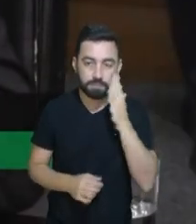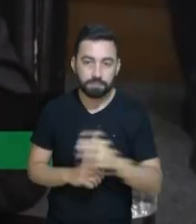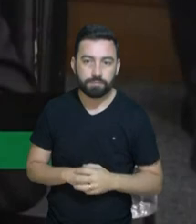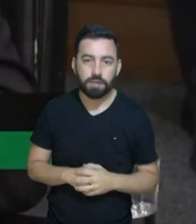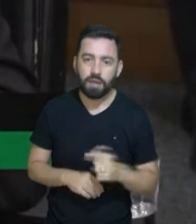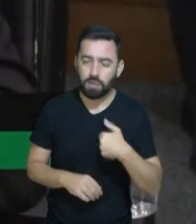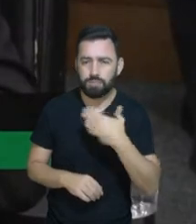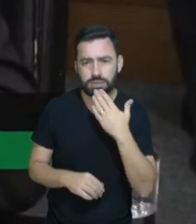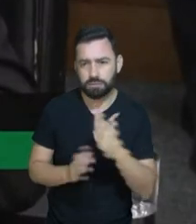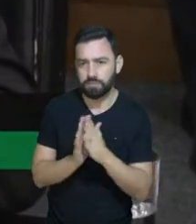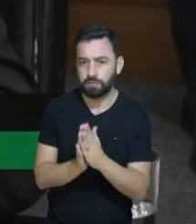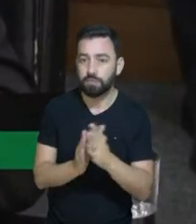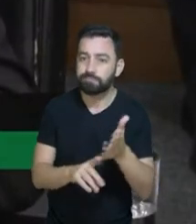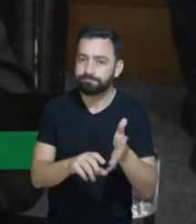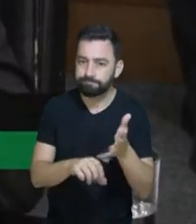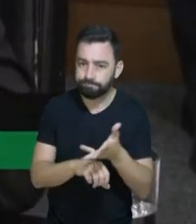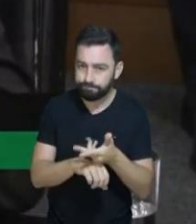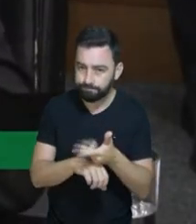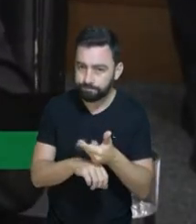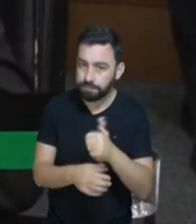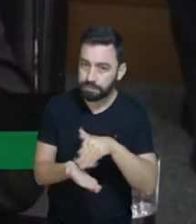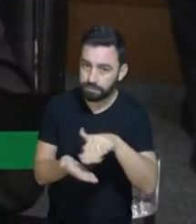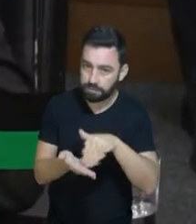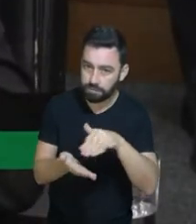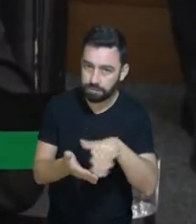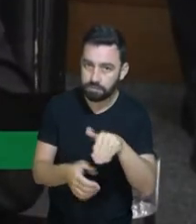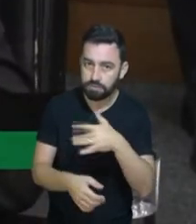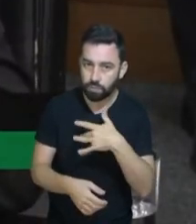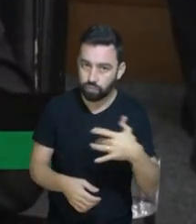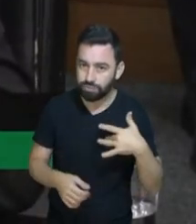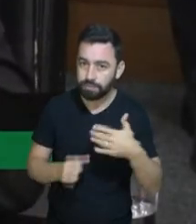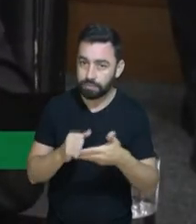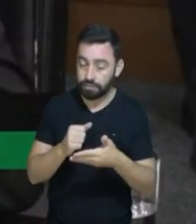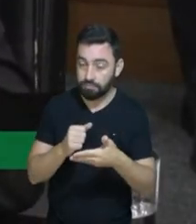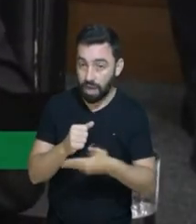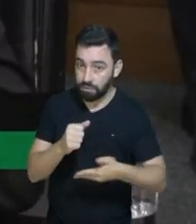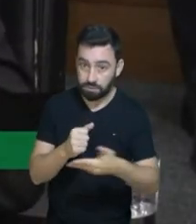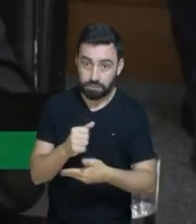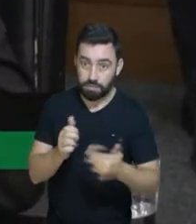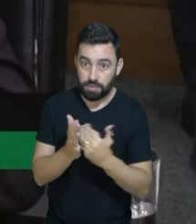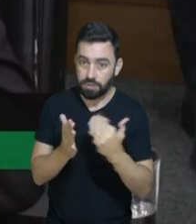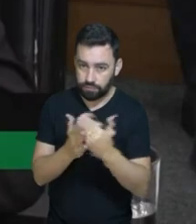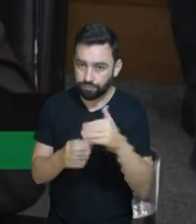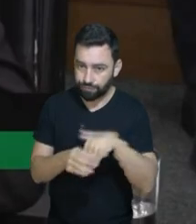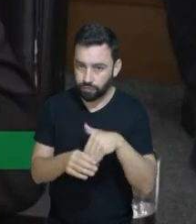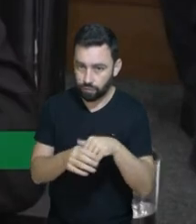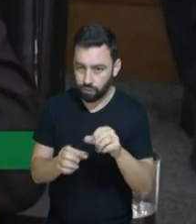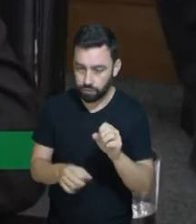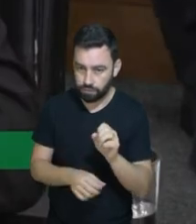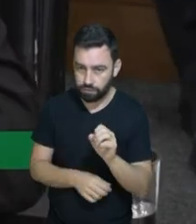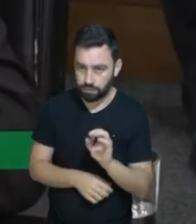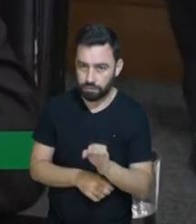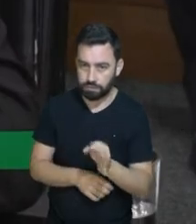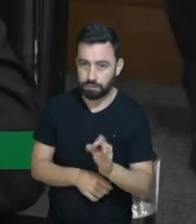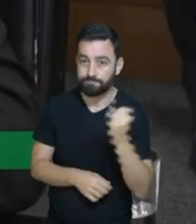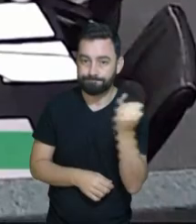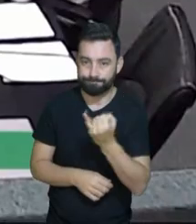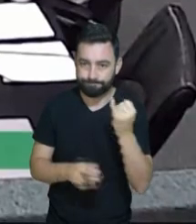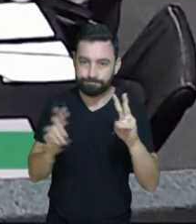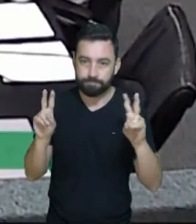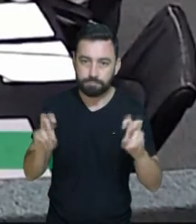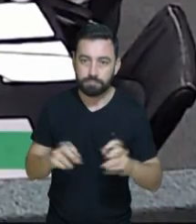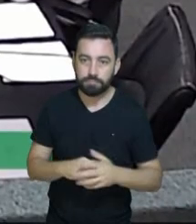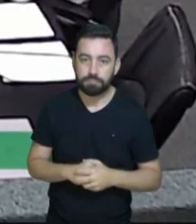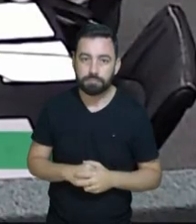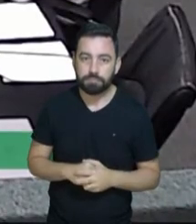diligência à secretaria da saúde para embasar melhor a a votação nosso voto tá deputado mas é importante a matéria não